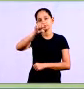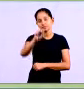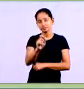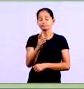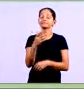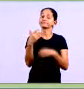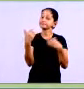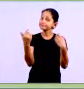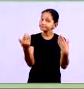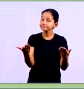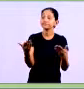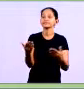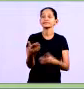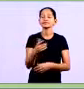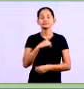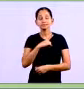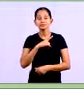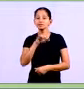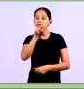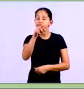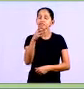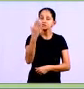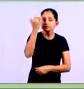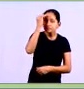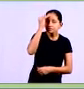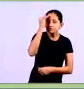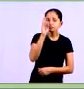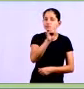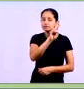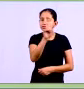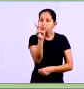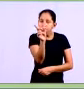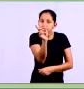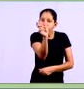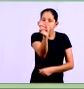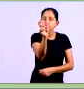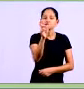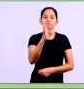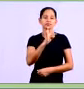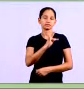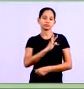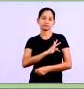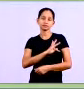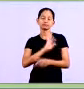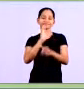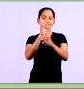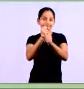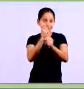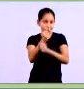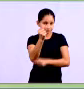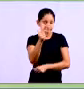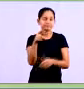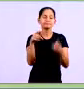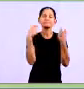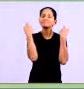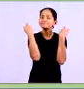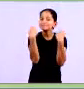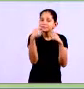esse termo que eu gostaria de externar com vocês. O que um técnico em finanças precisa saber.